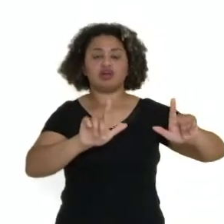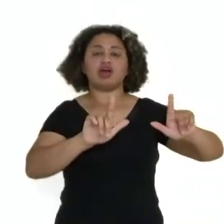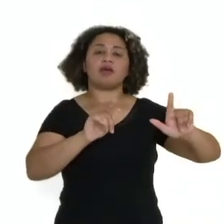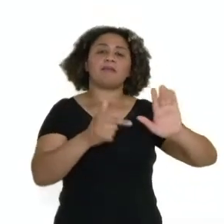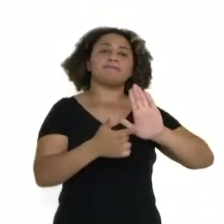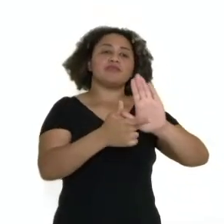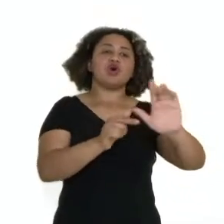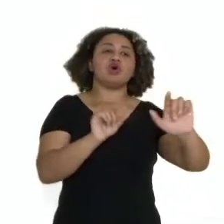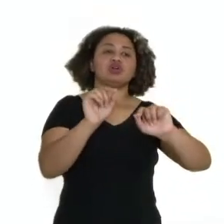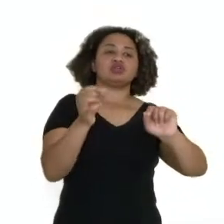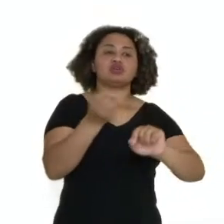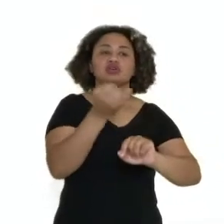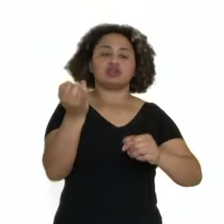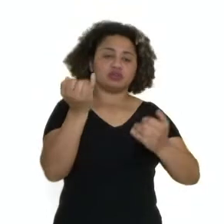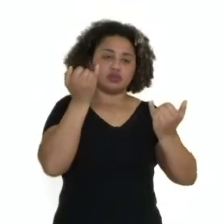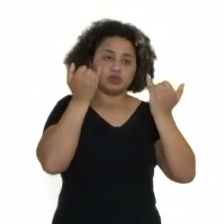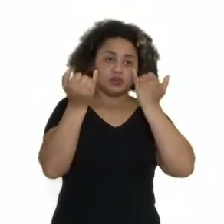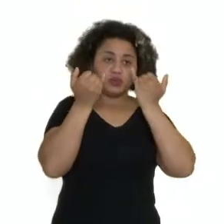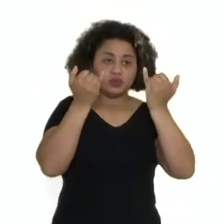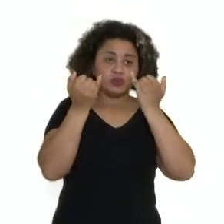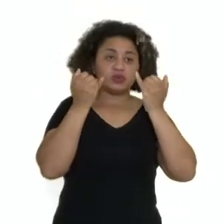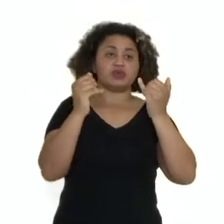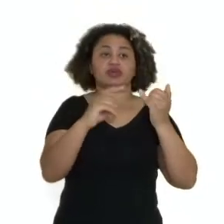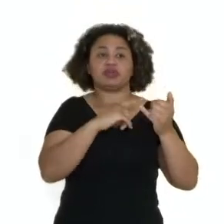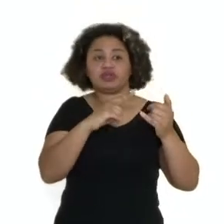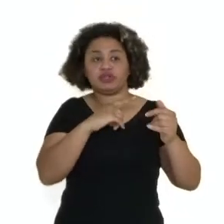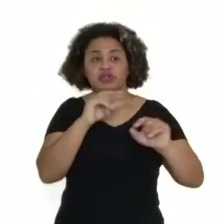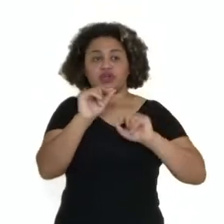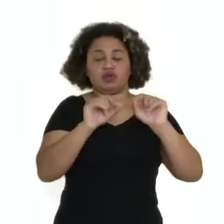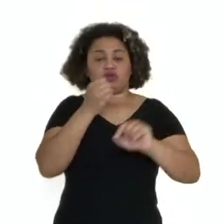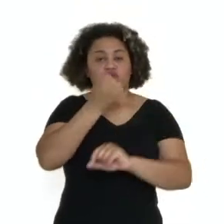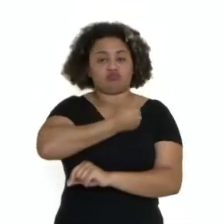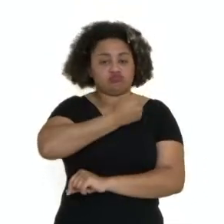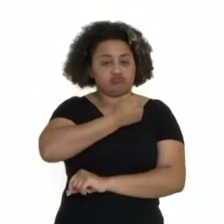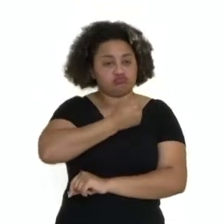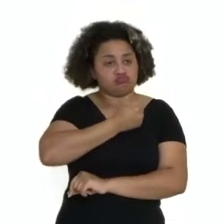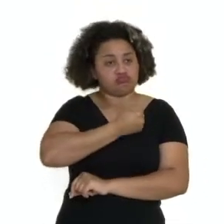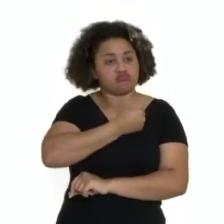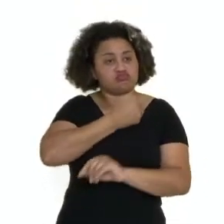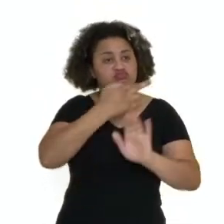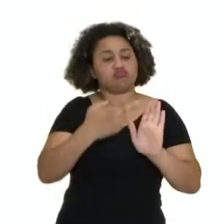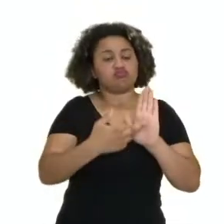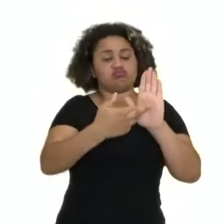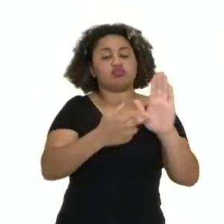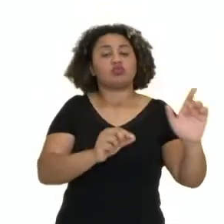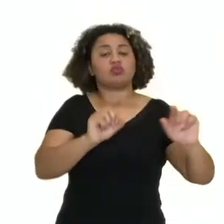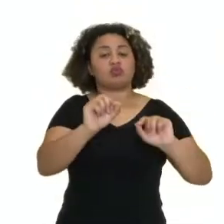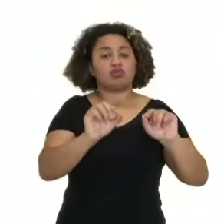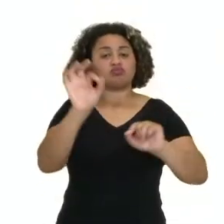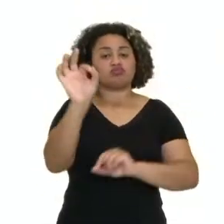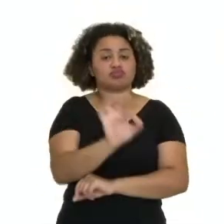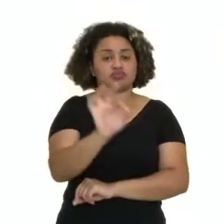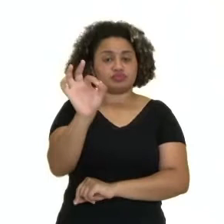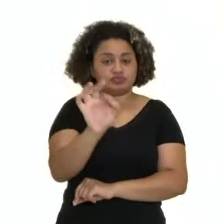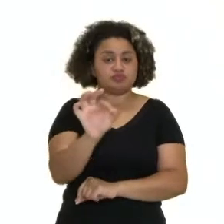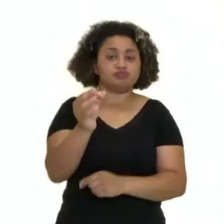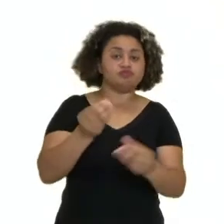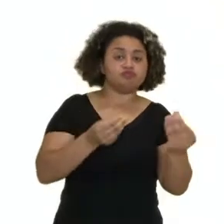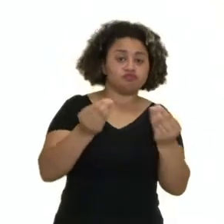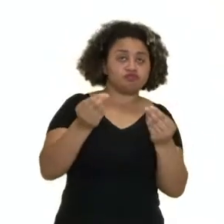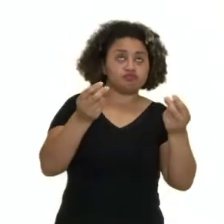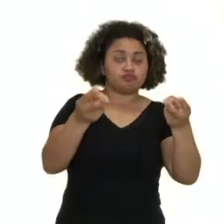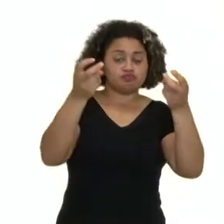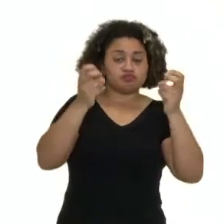apresenta algumas informações envolvendo números na sua representação percentual.